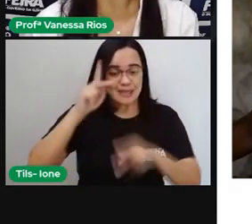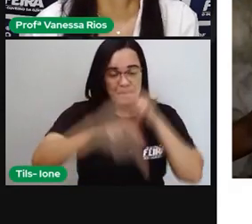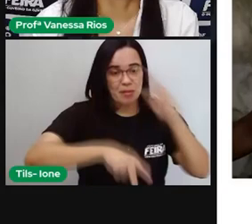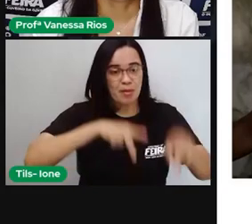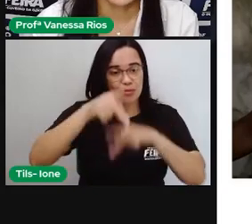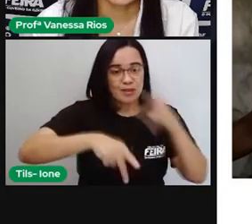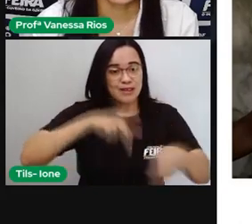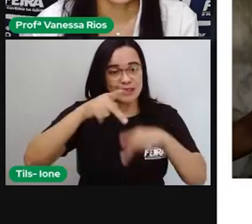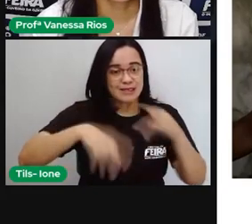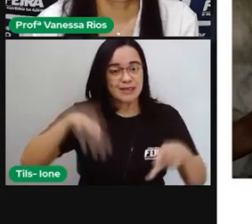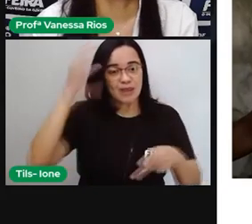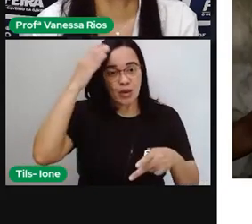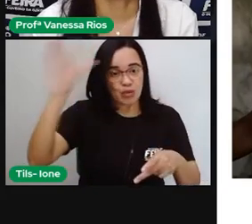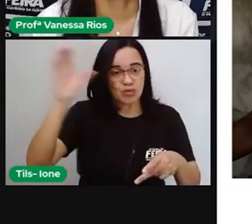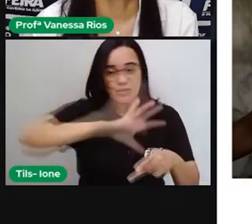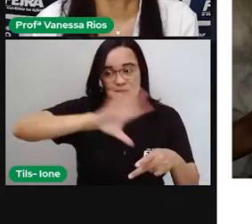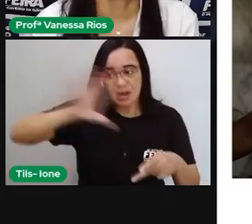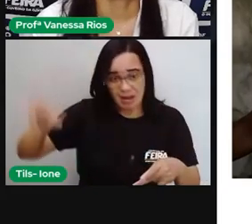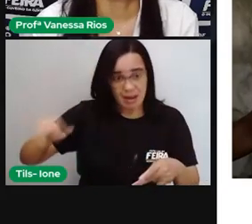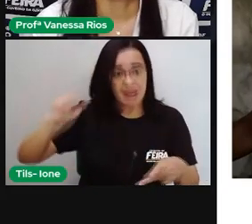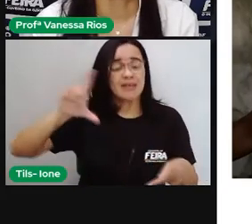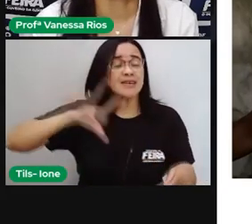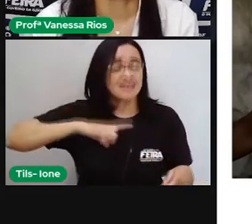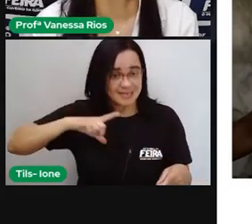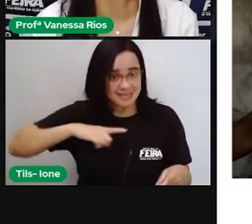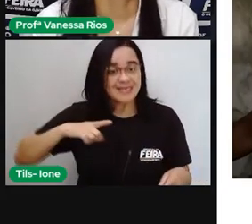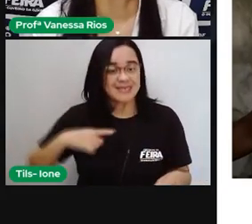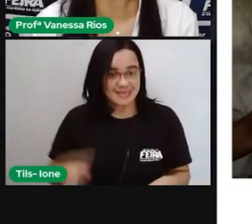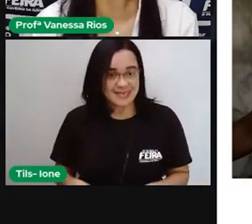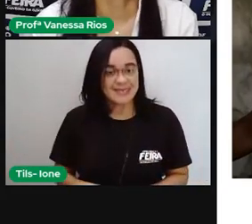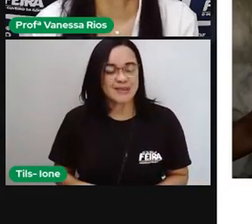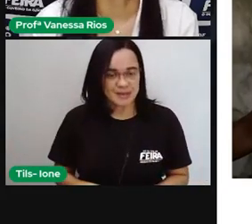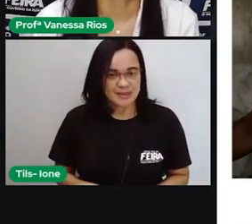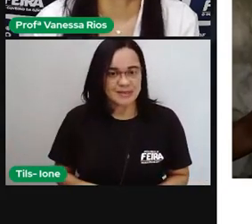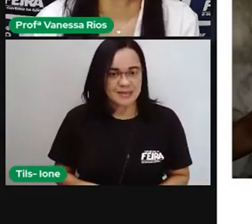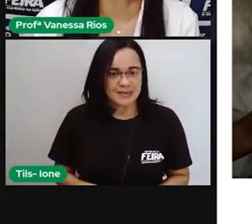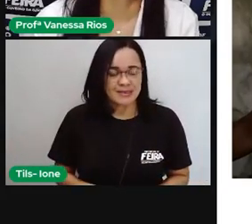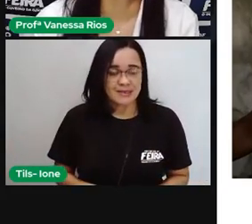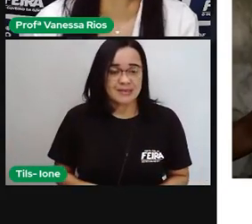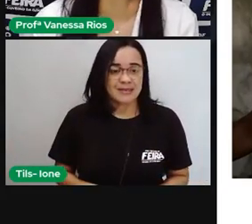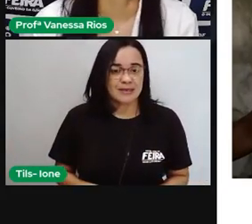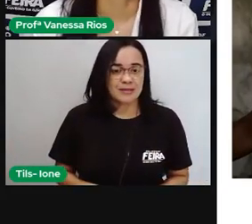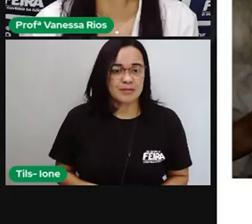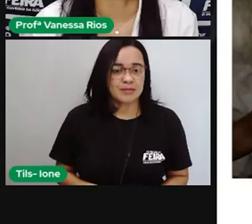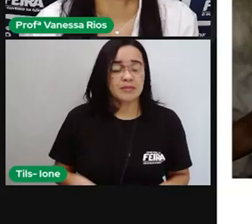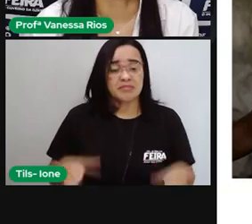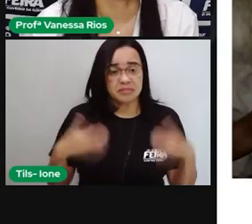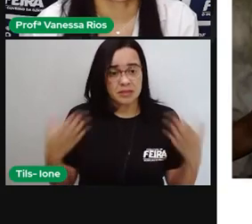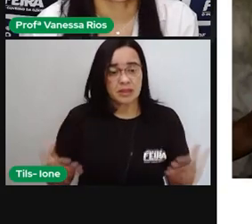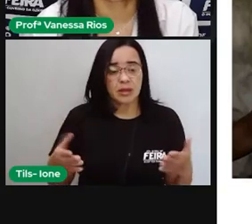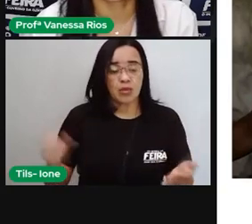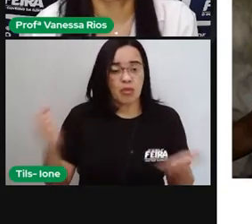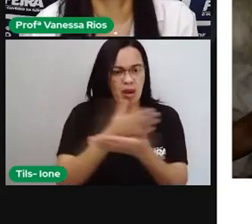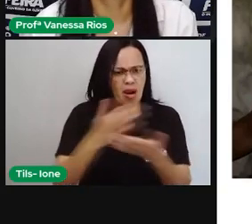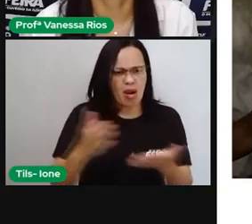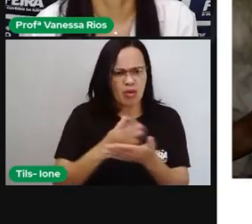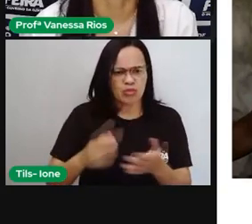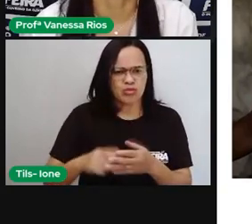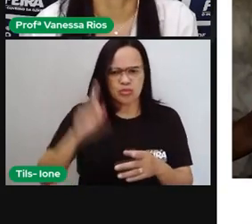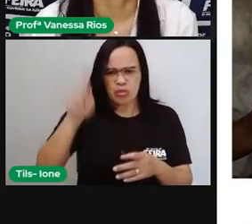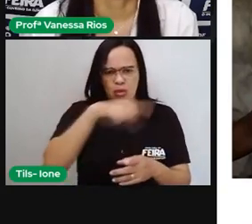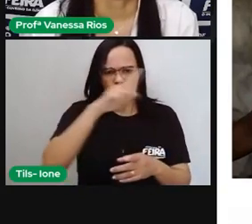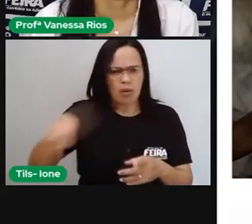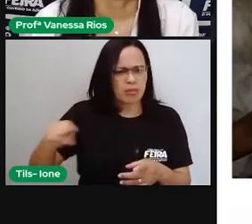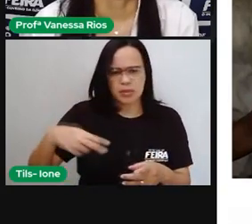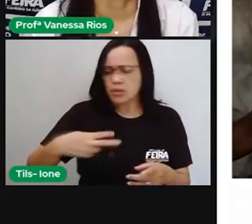a cultura africana tem, apesar de muitos serem proibidos de exercer aí a sua religião,